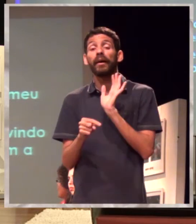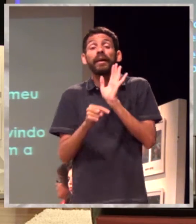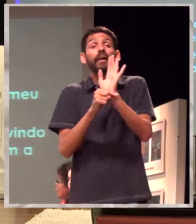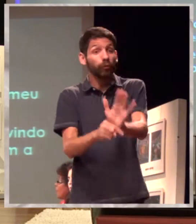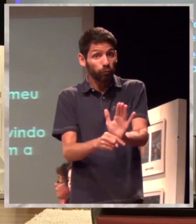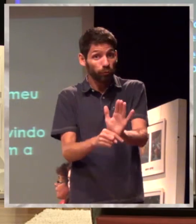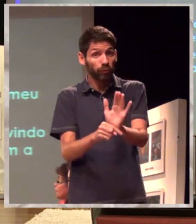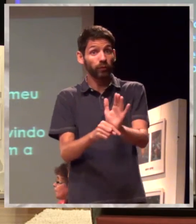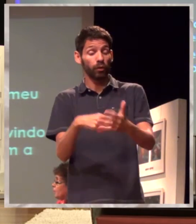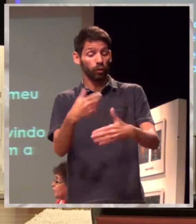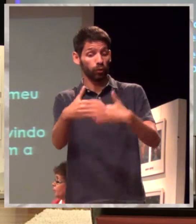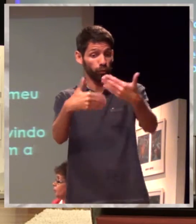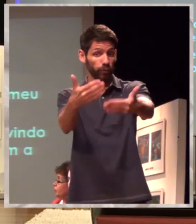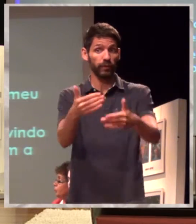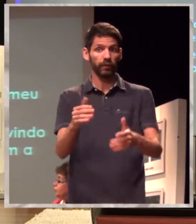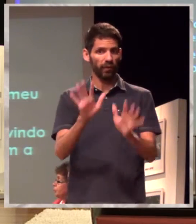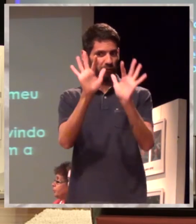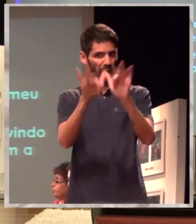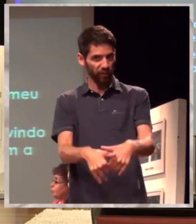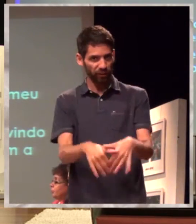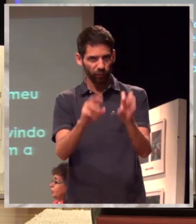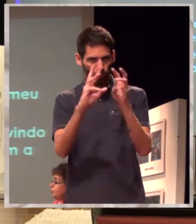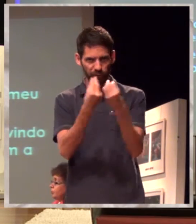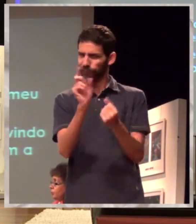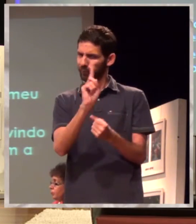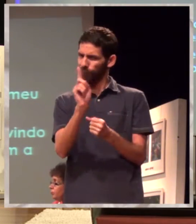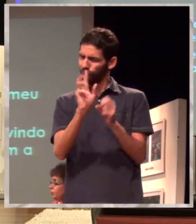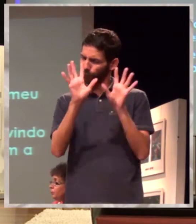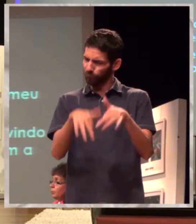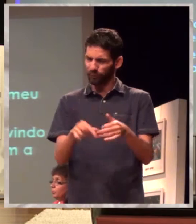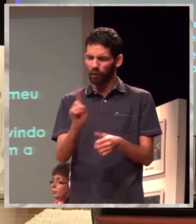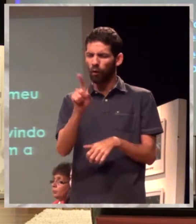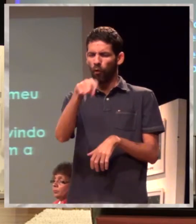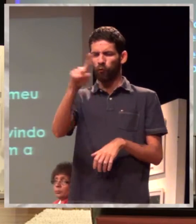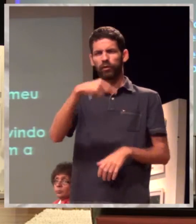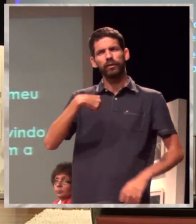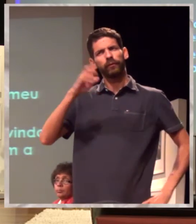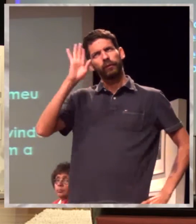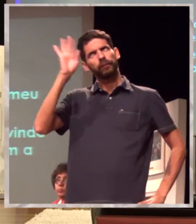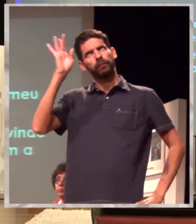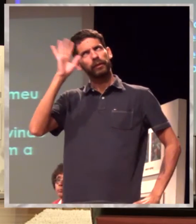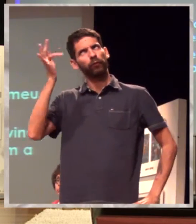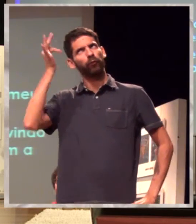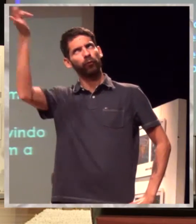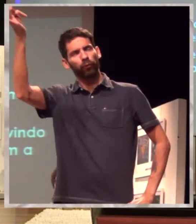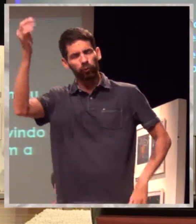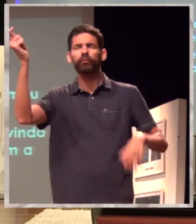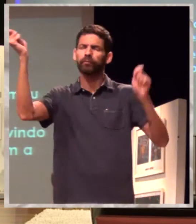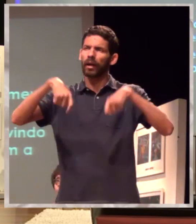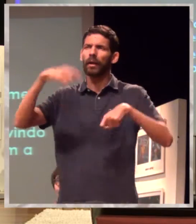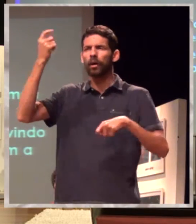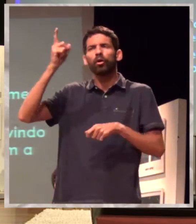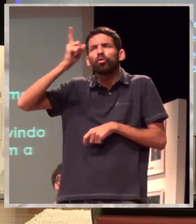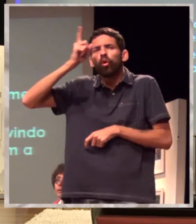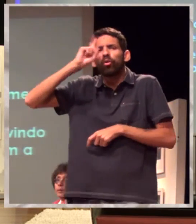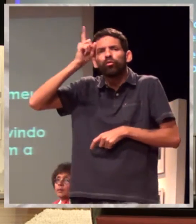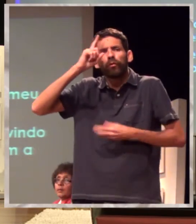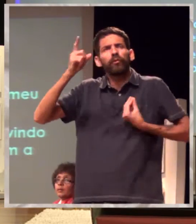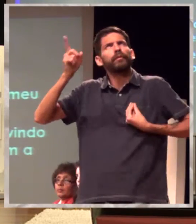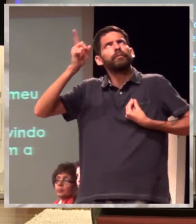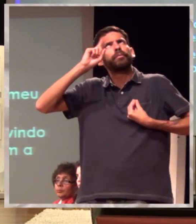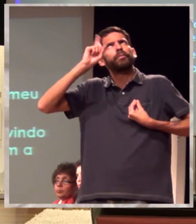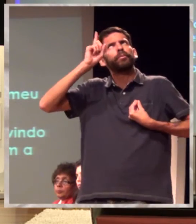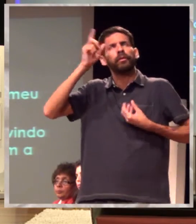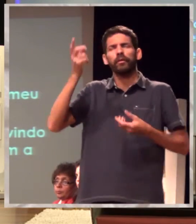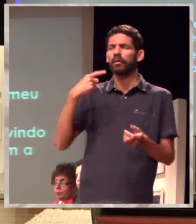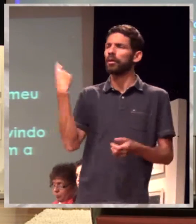ajudar o processo que não termina quando a oficina termina. Né? Você pensar sobre o seu futuro é um pensamento para todo dia. Né?